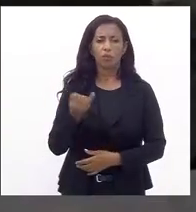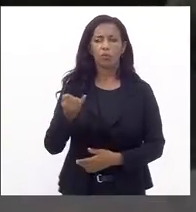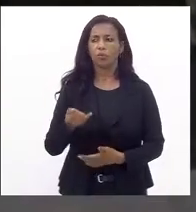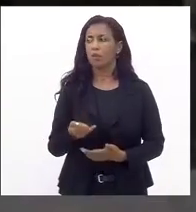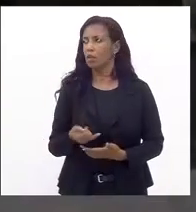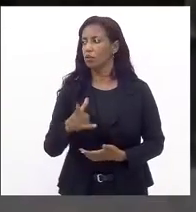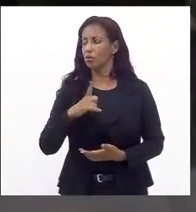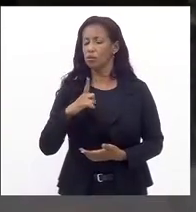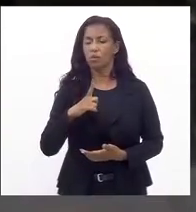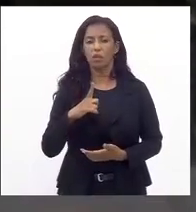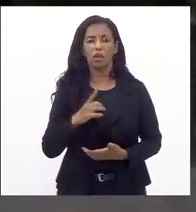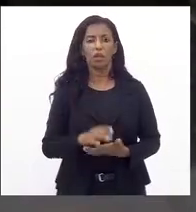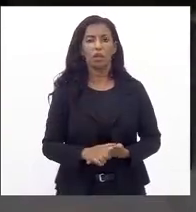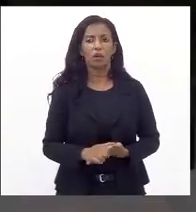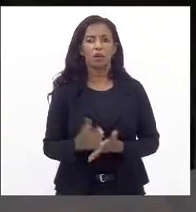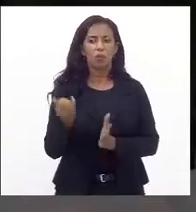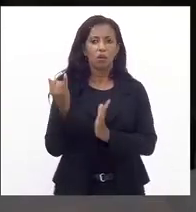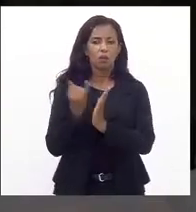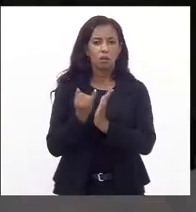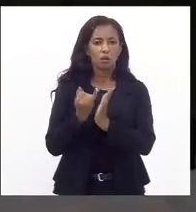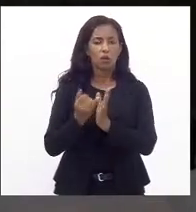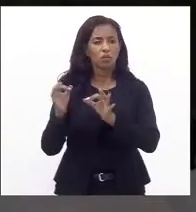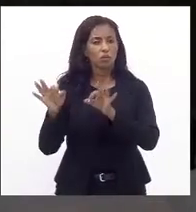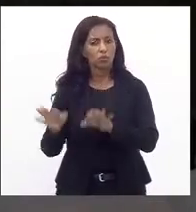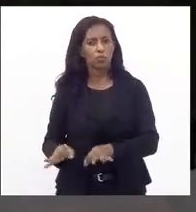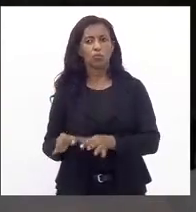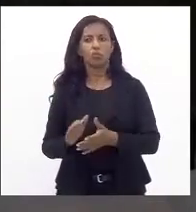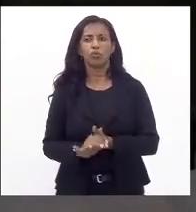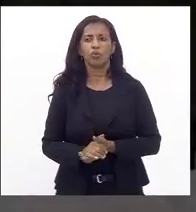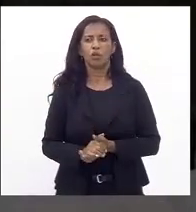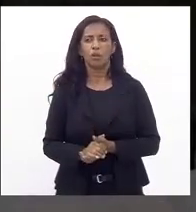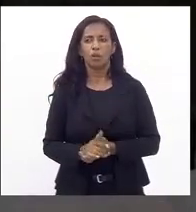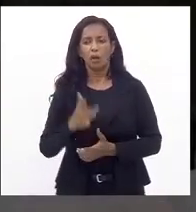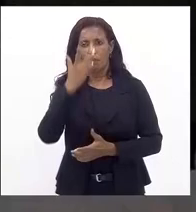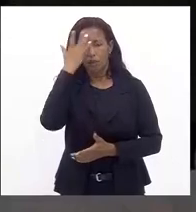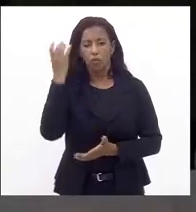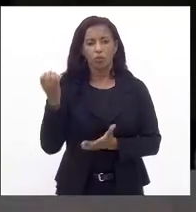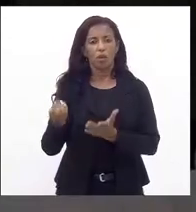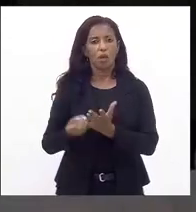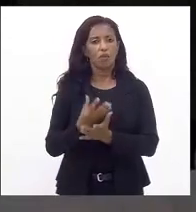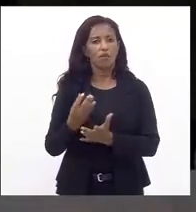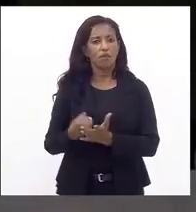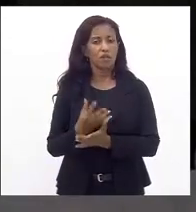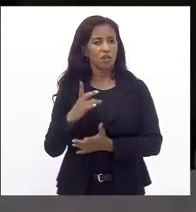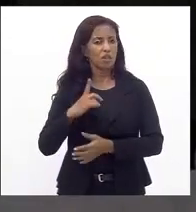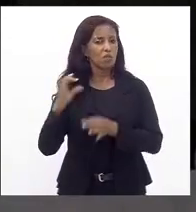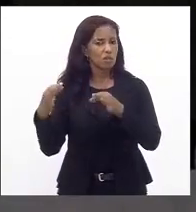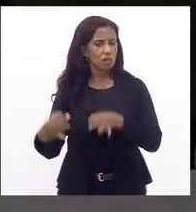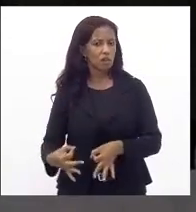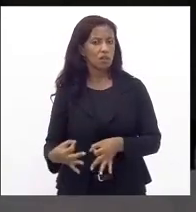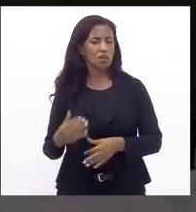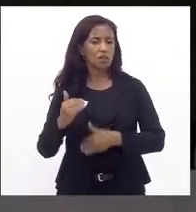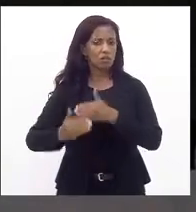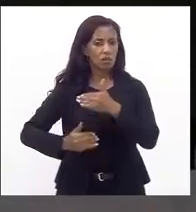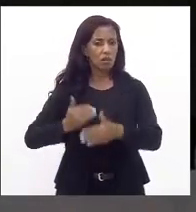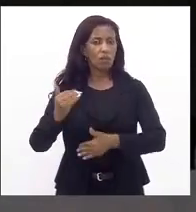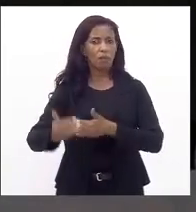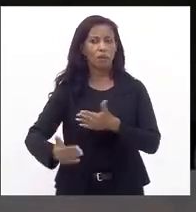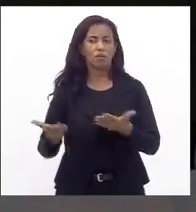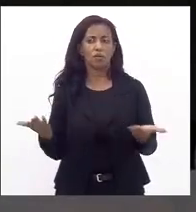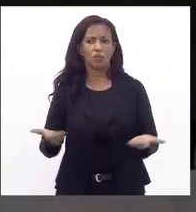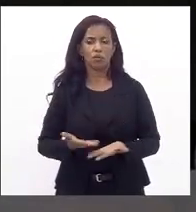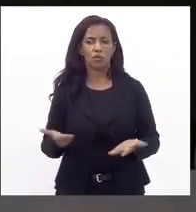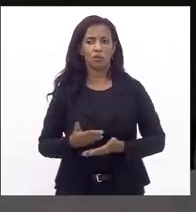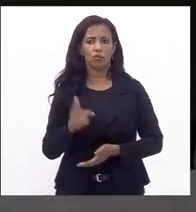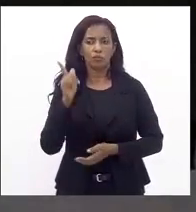isso tem uma a votação justa para aquele que quer investir no rio tenho certeza que a gente deu um grande Passo hoje e